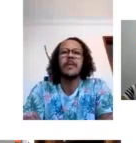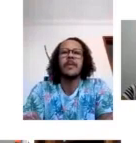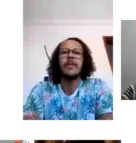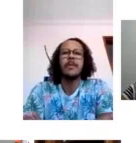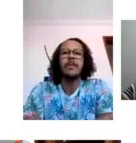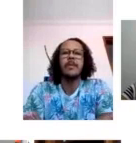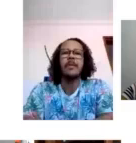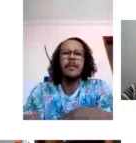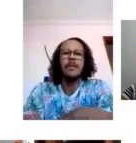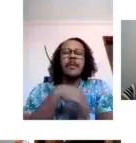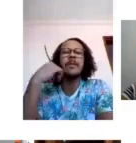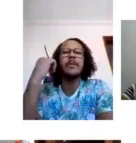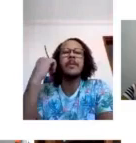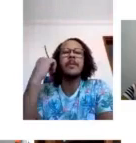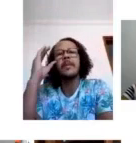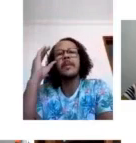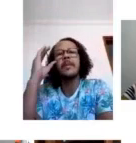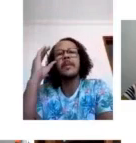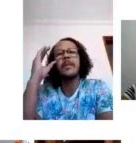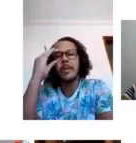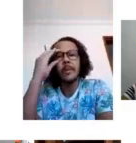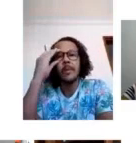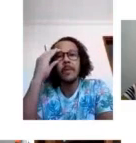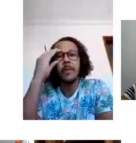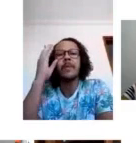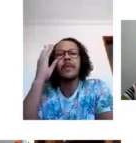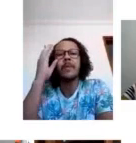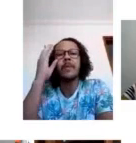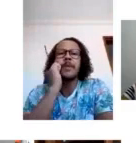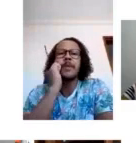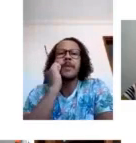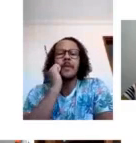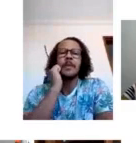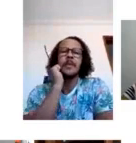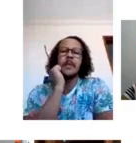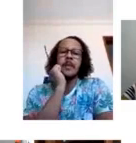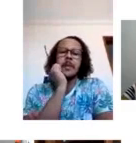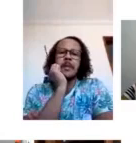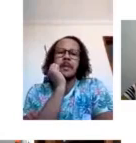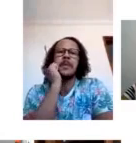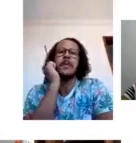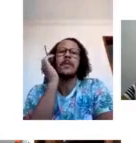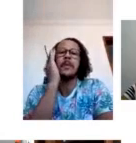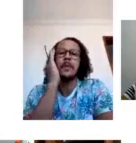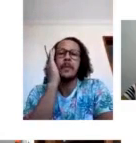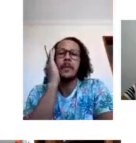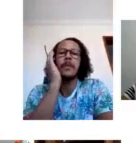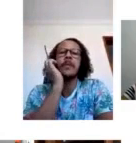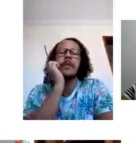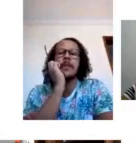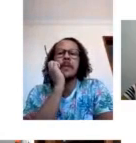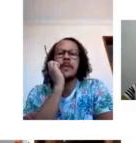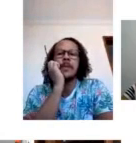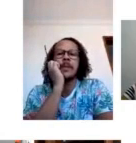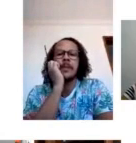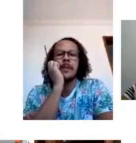a apresentação mais como um bate-papo, né? Nós somos um núcleo, inicialmente 8 bolsistas, um supervisor, tivemos